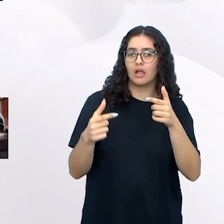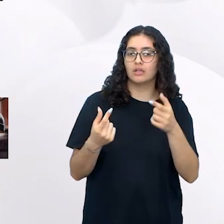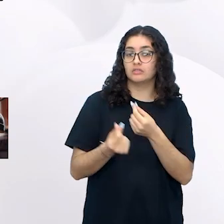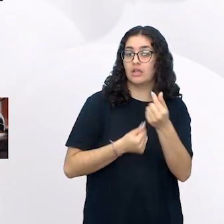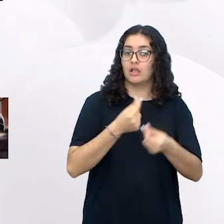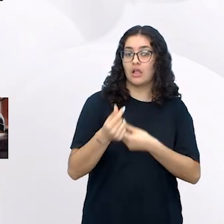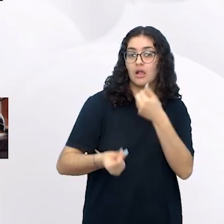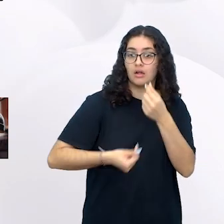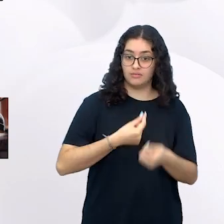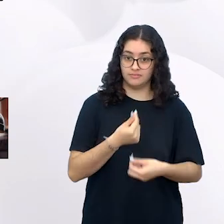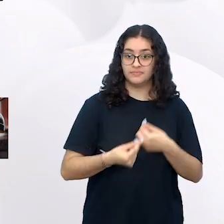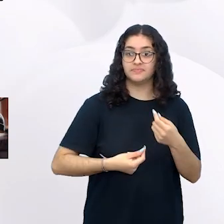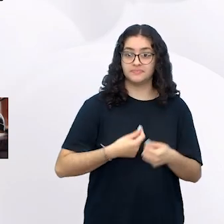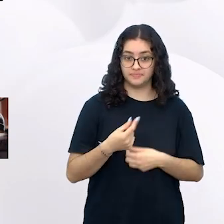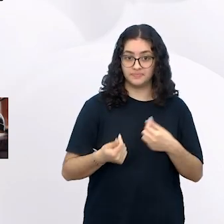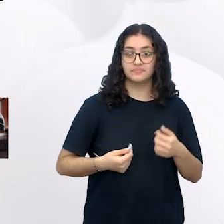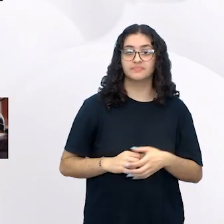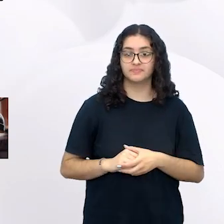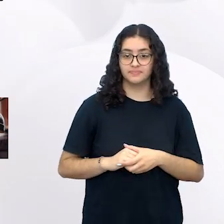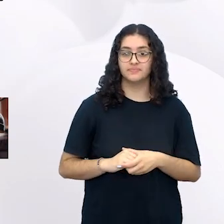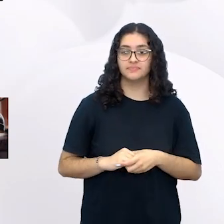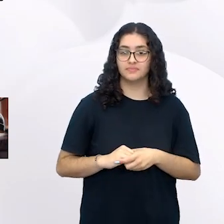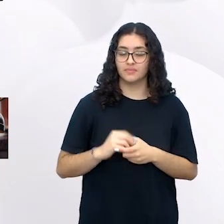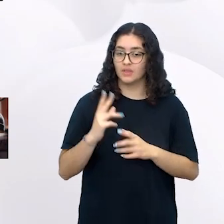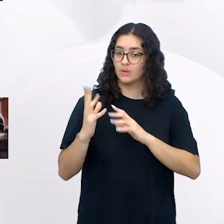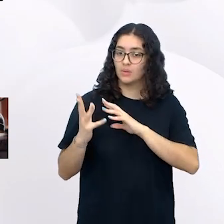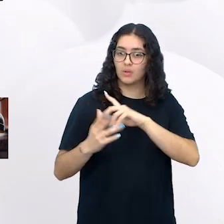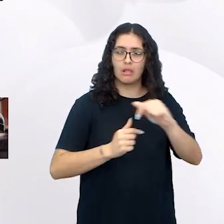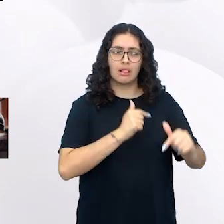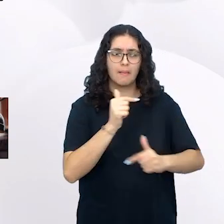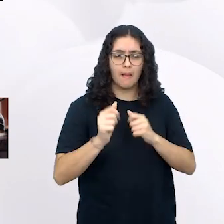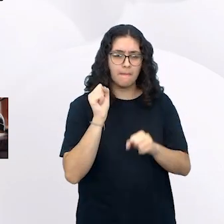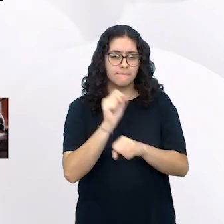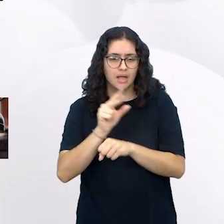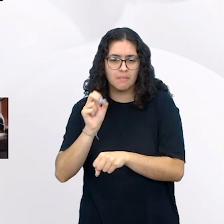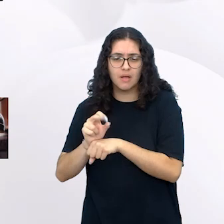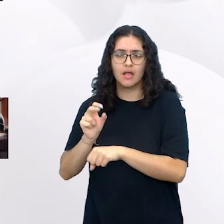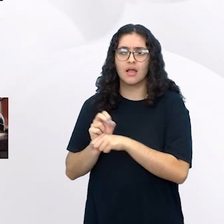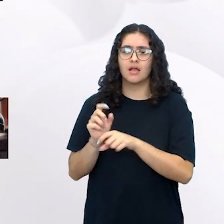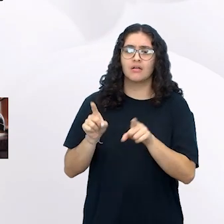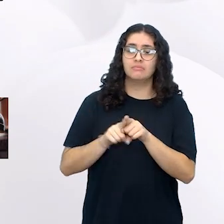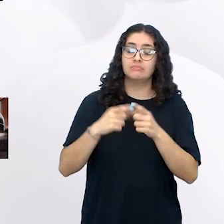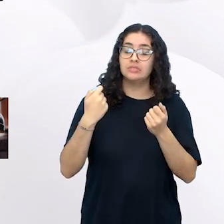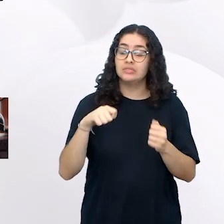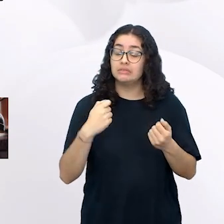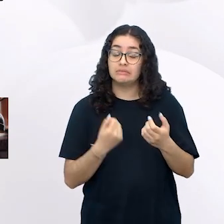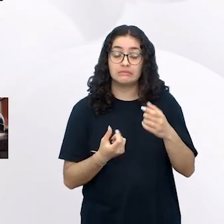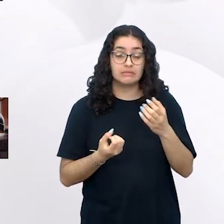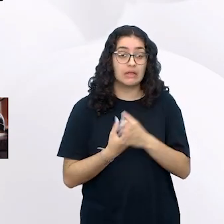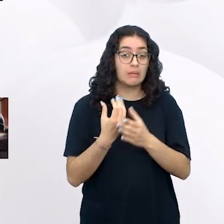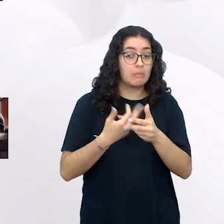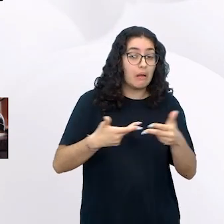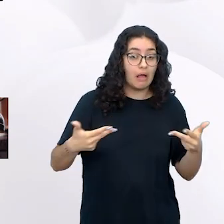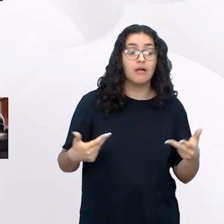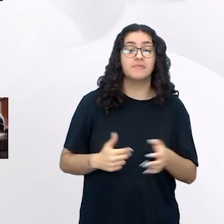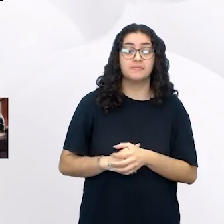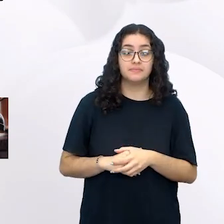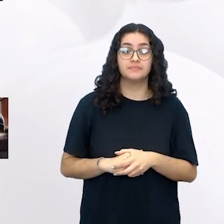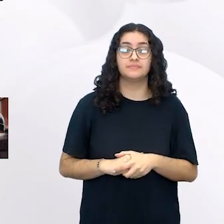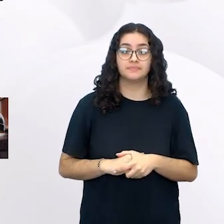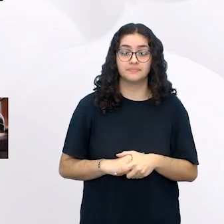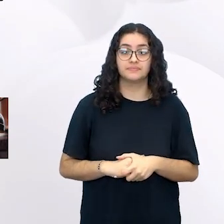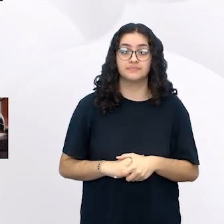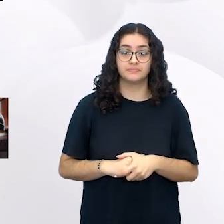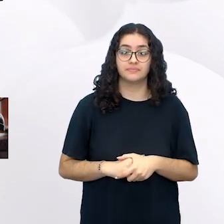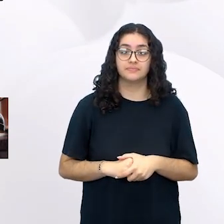com crescimento, oferta de emprego, necessidade de produção, enfim. E aí que a gente chega